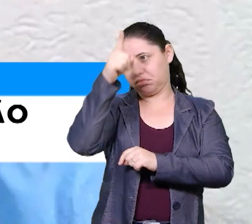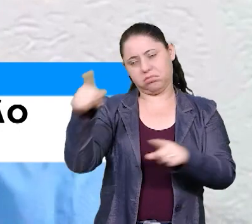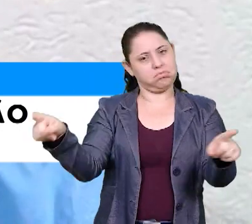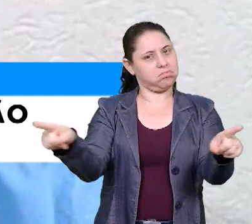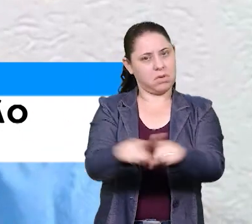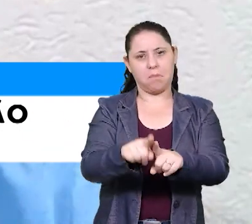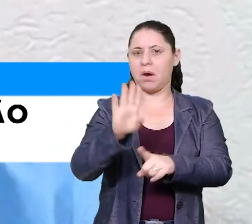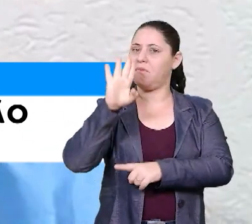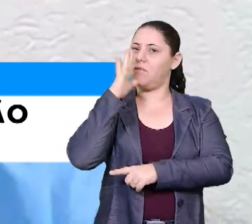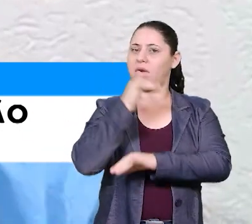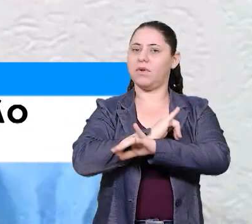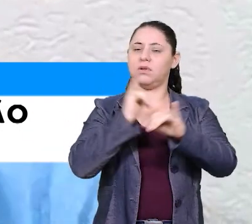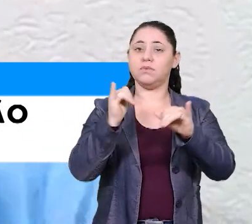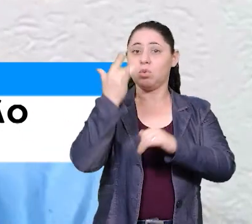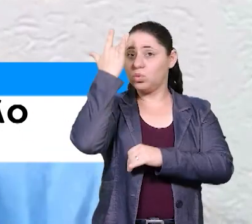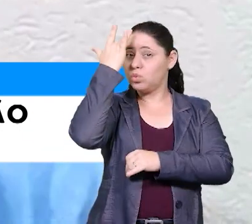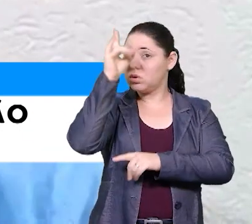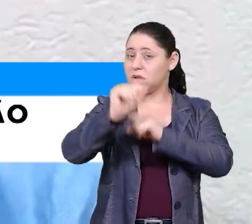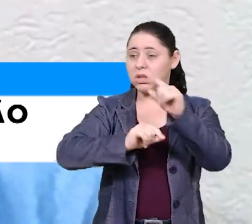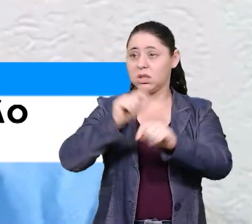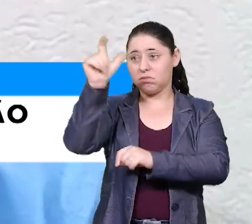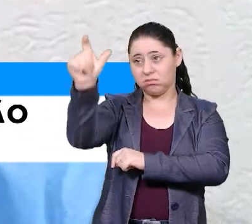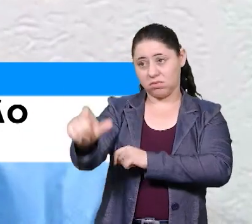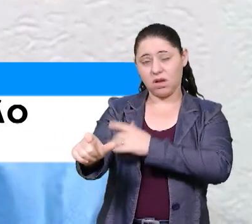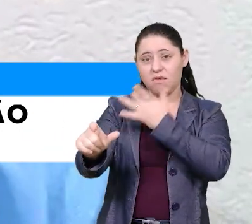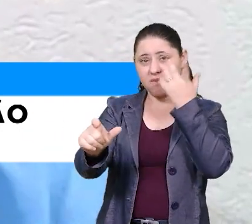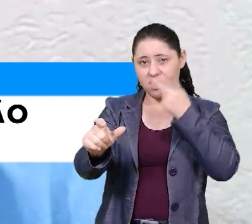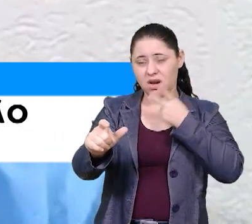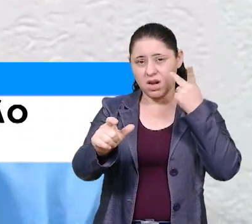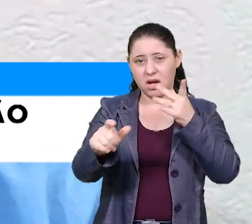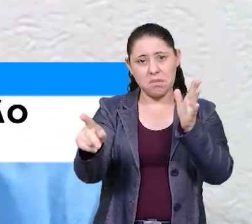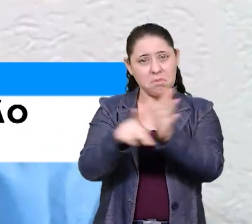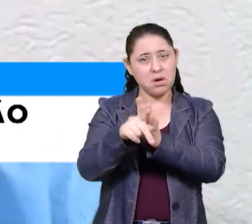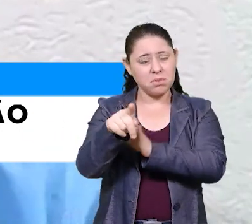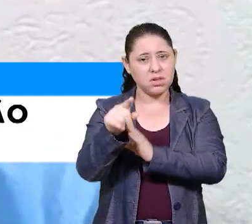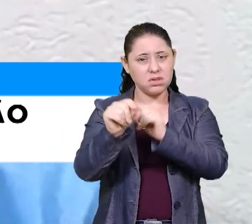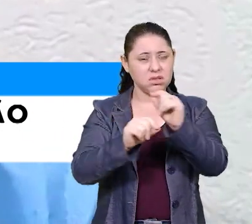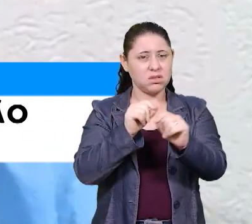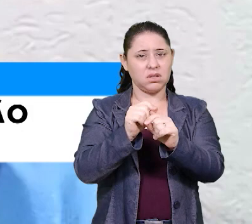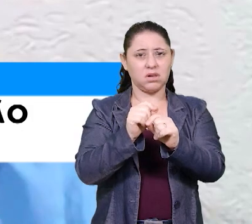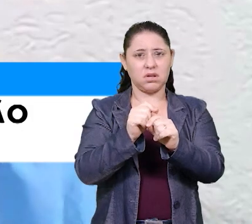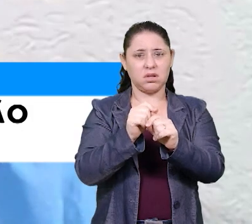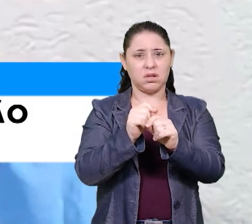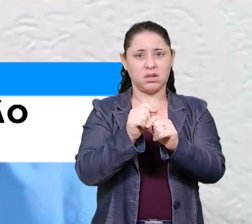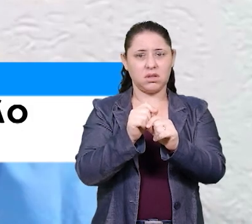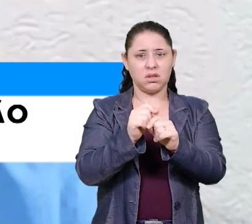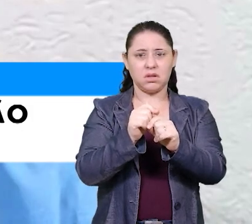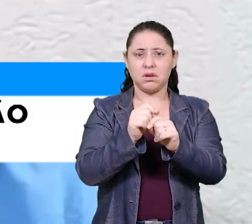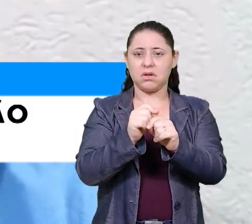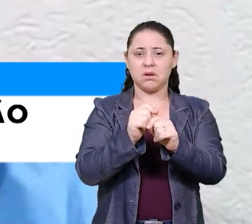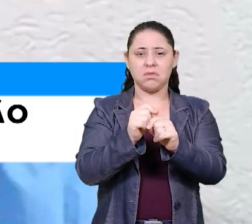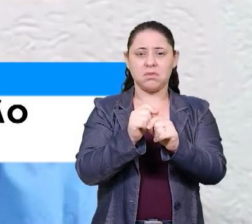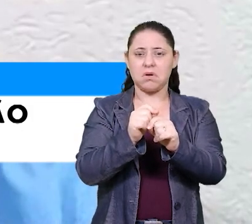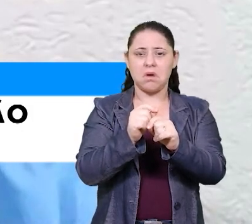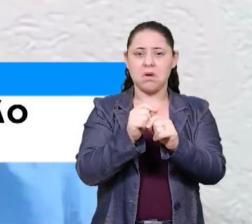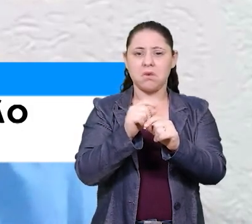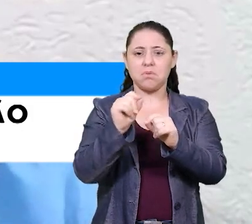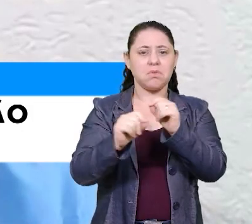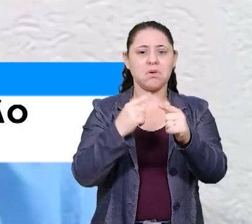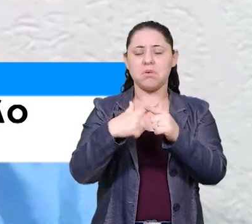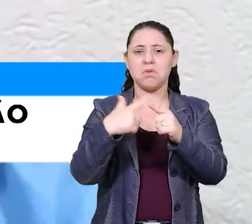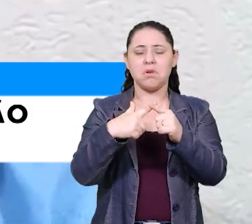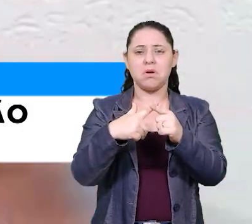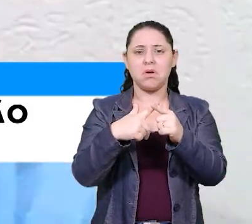realmente disse ou se foi uma coisa inventada através de fake news. Eu não sei se o que ele está dizendo, que